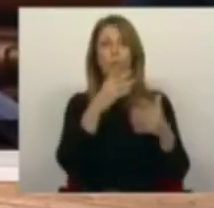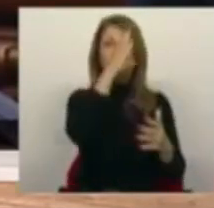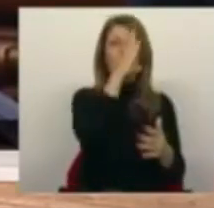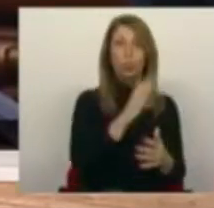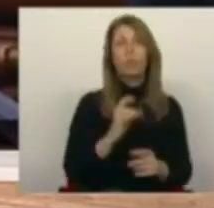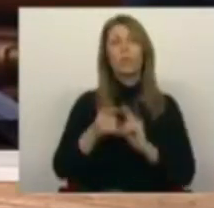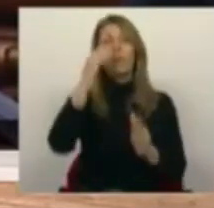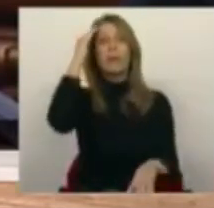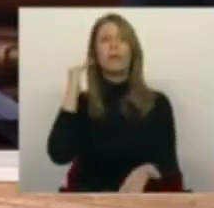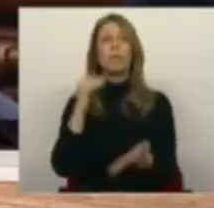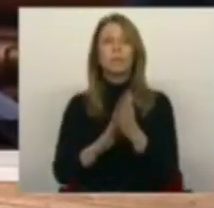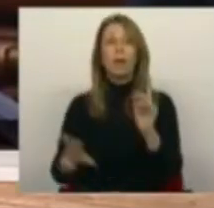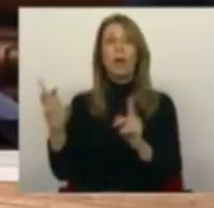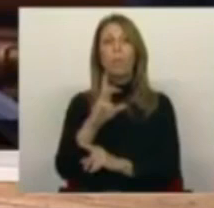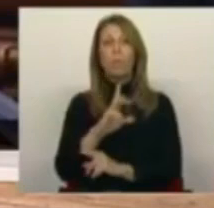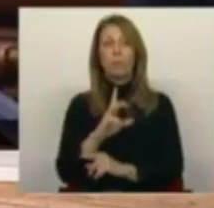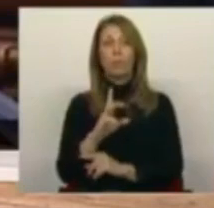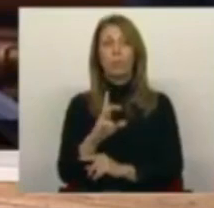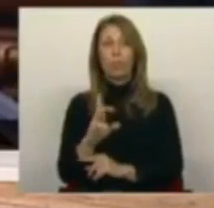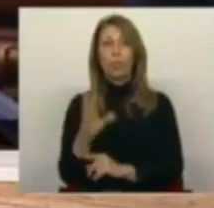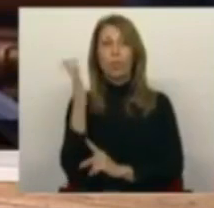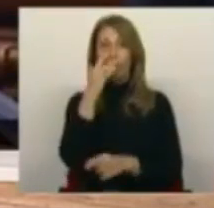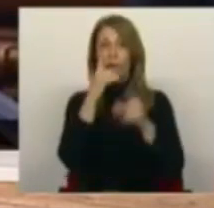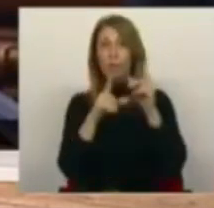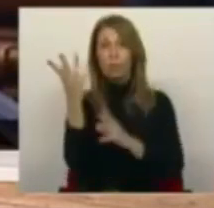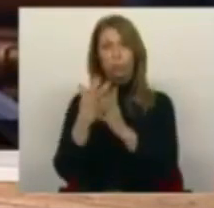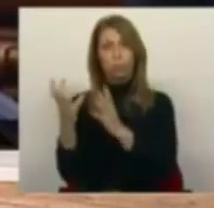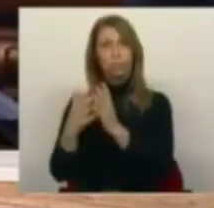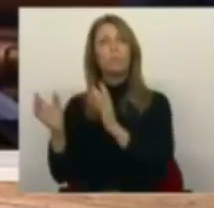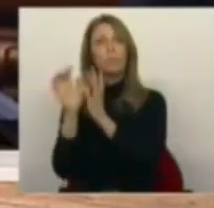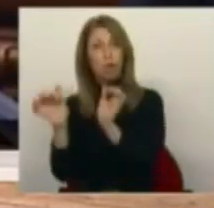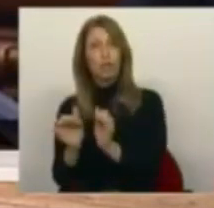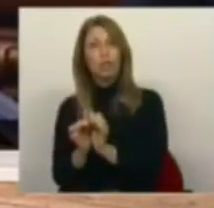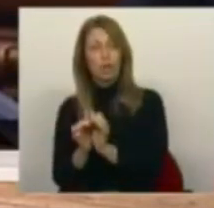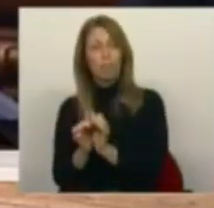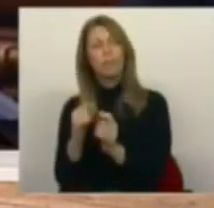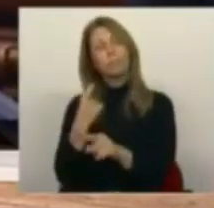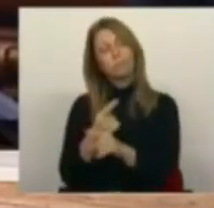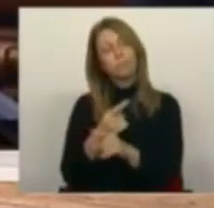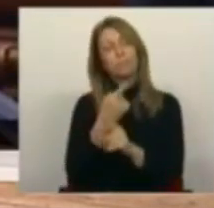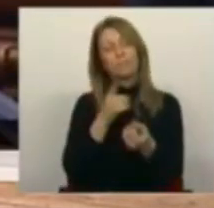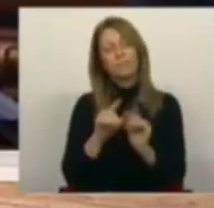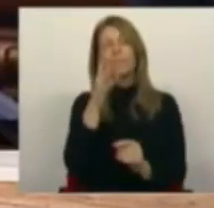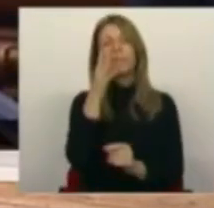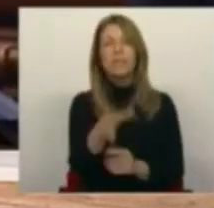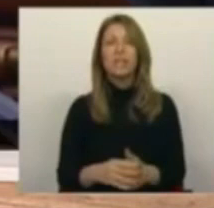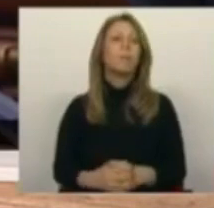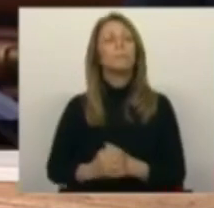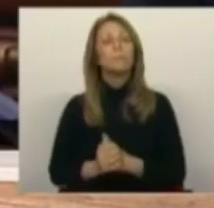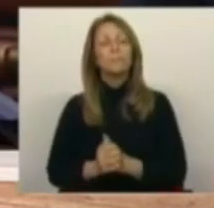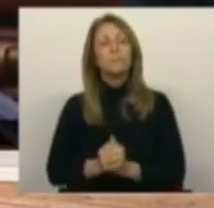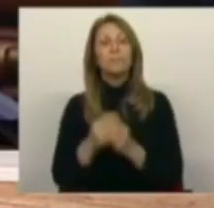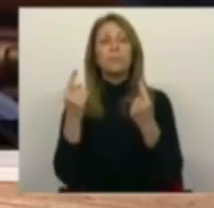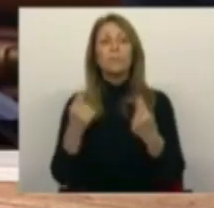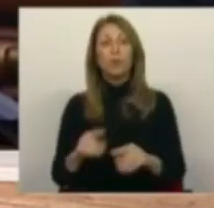são os resultados do aumento do número de pessoas a contribuir para o sistema, e já agora voltar a dizer, só